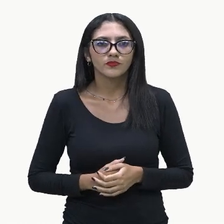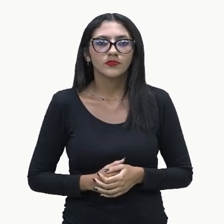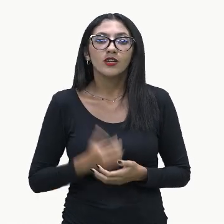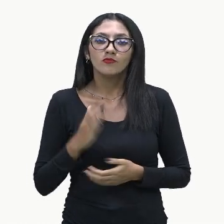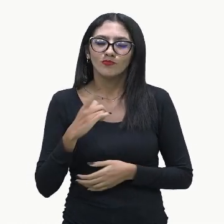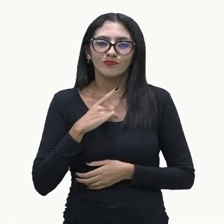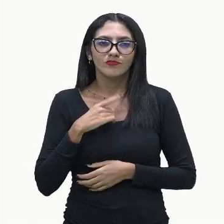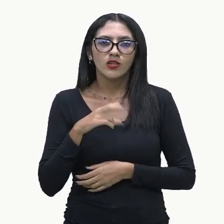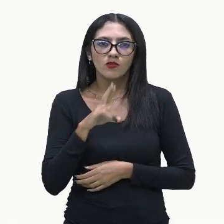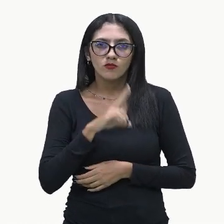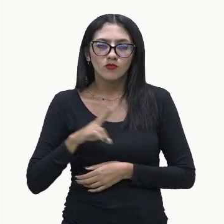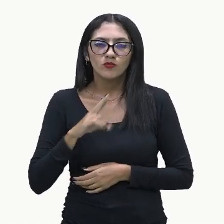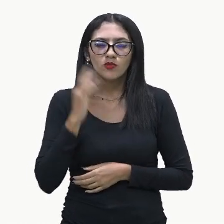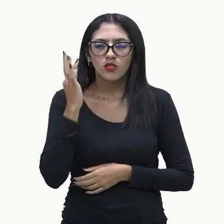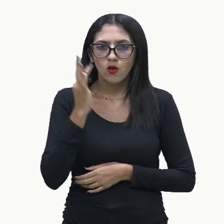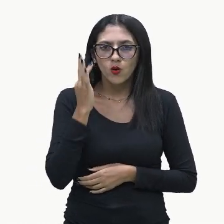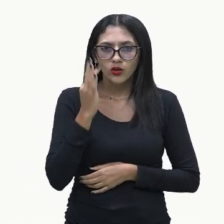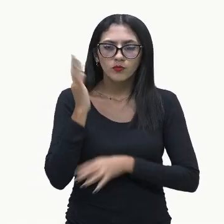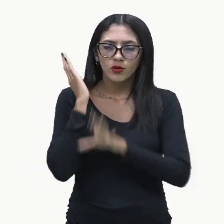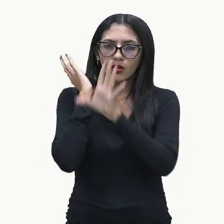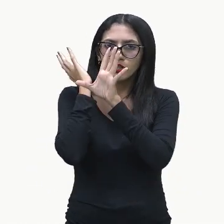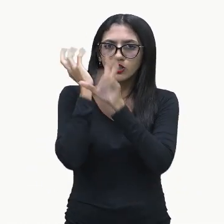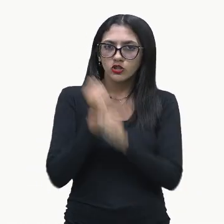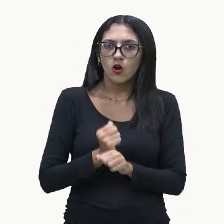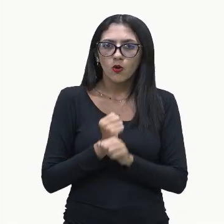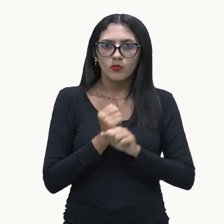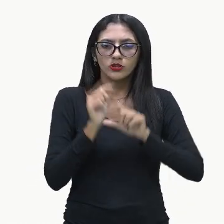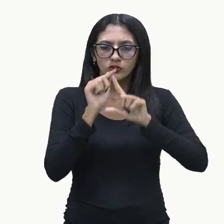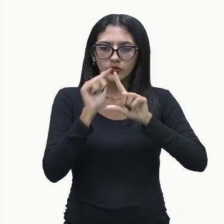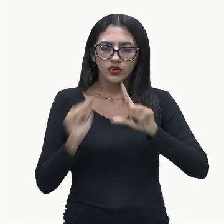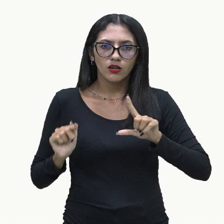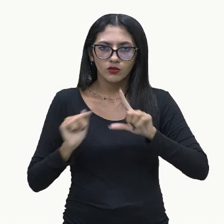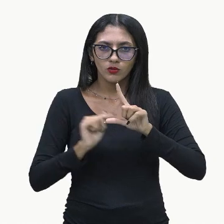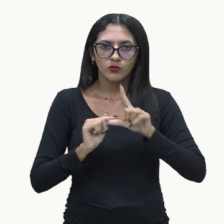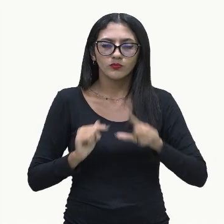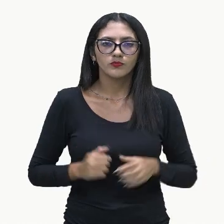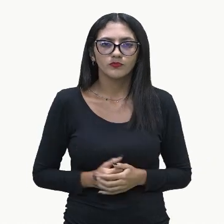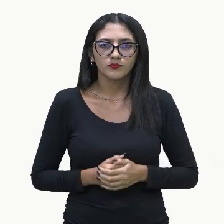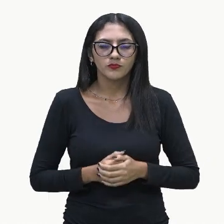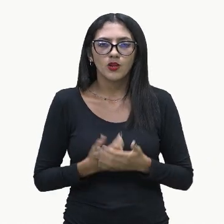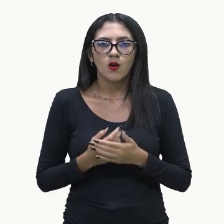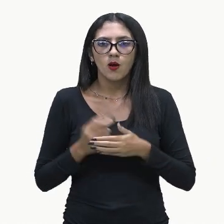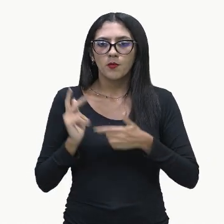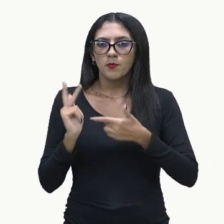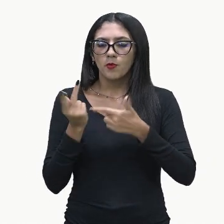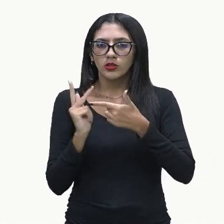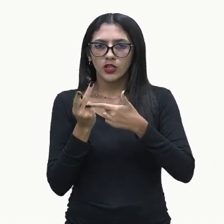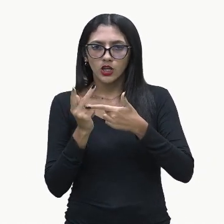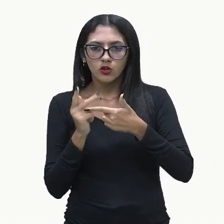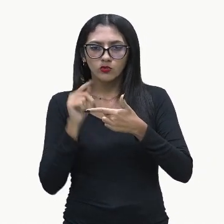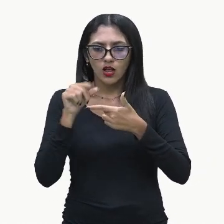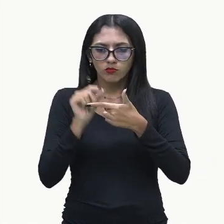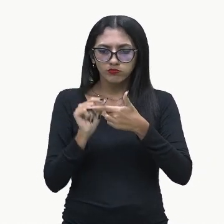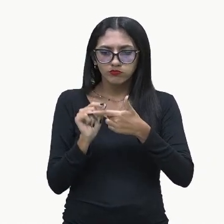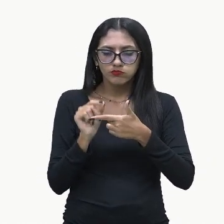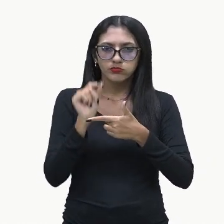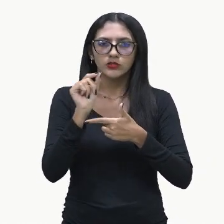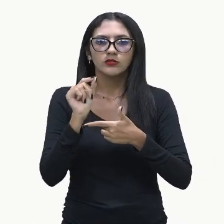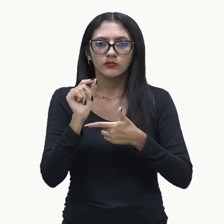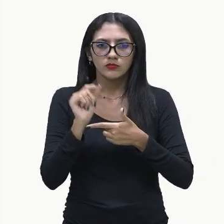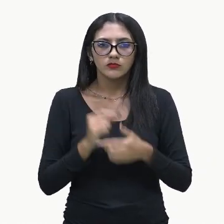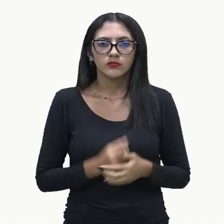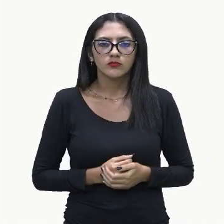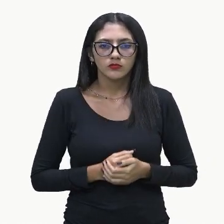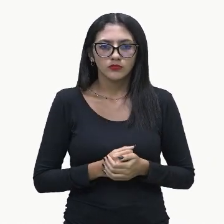de Pitágoras e a gente chegou no resultado de que a nossa hipotenusa media 2 raiz de